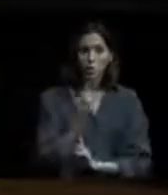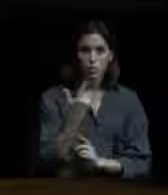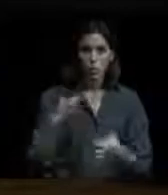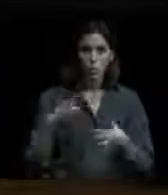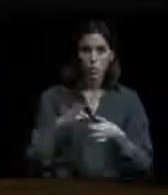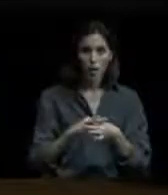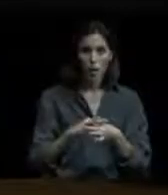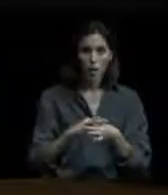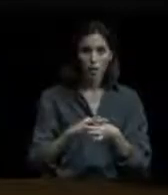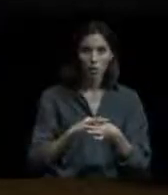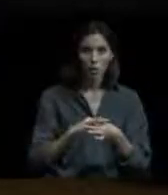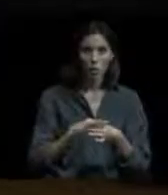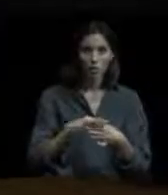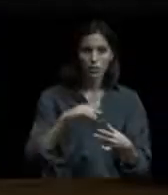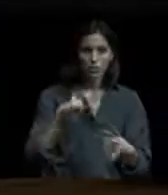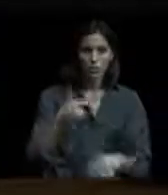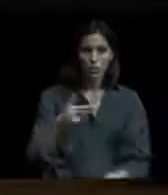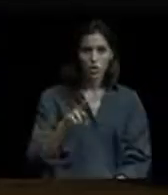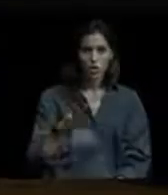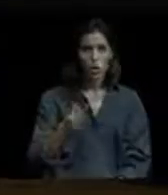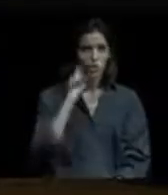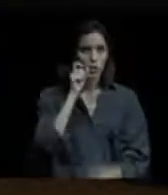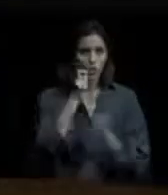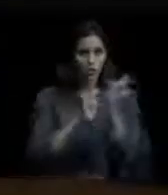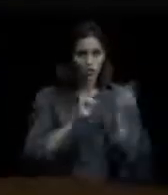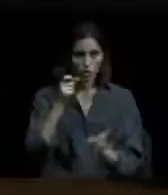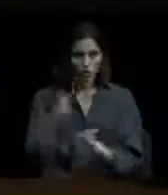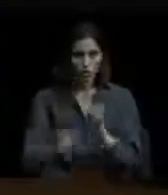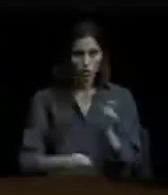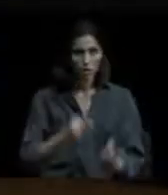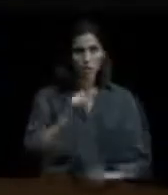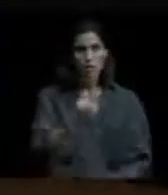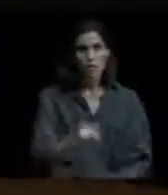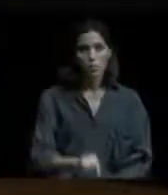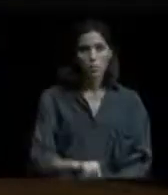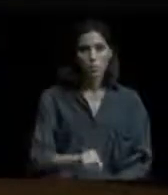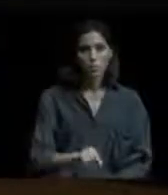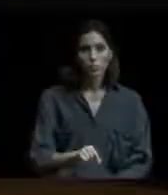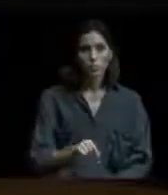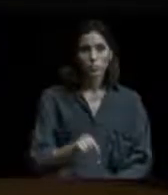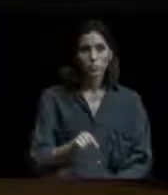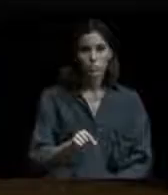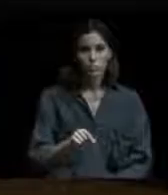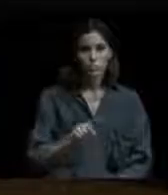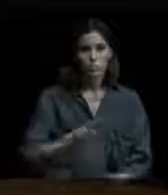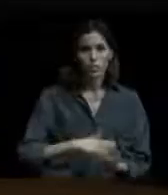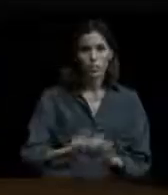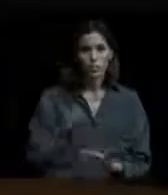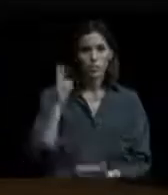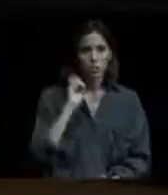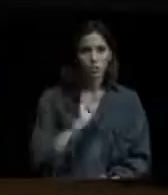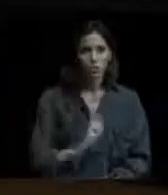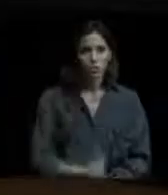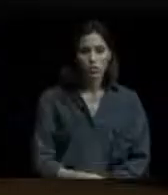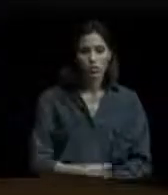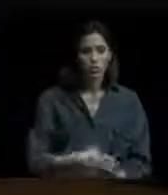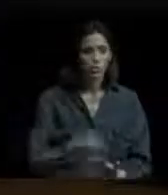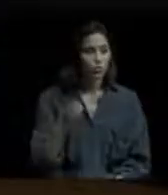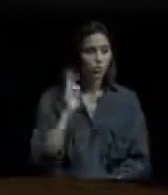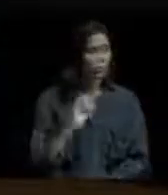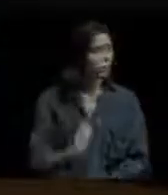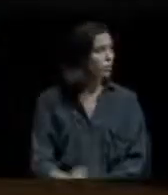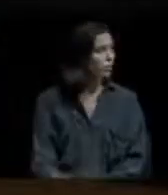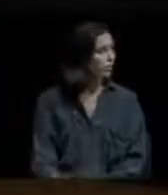a declarar a inconstitucionalidade da taxa municipal de proteção civil e a ilegalidade da cobrança que a autarquia arrecadar entre 2015 e 2017. Já